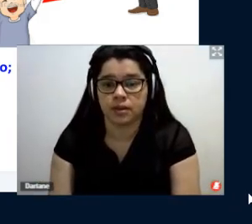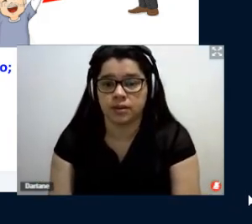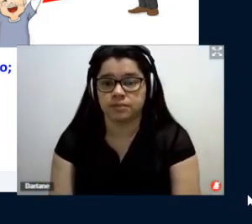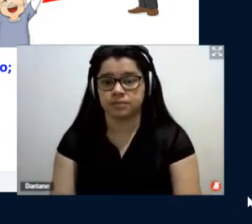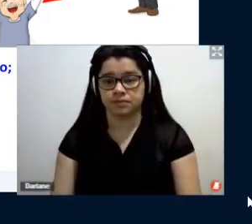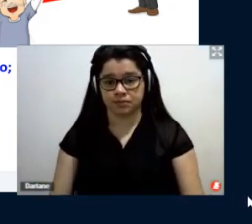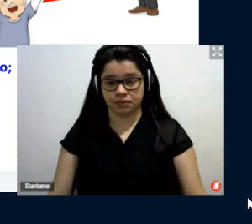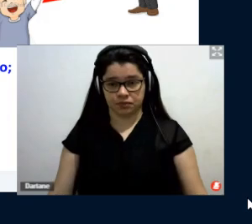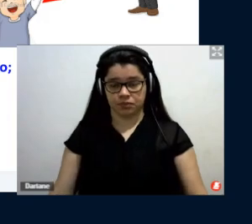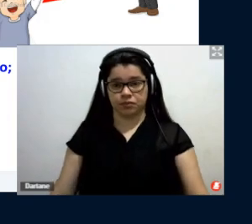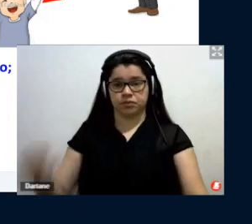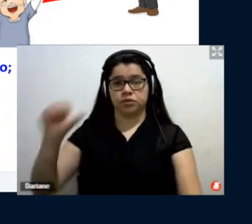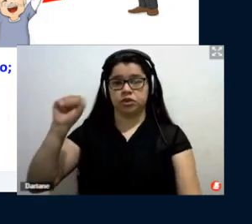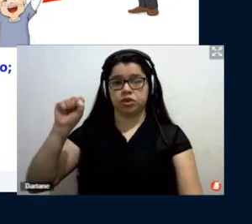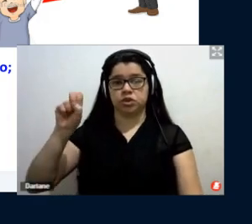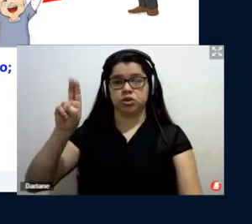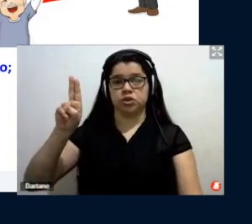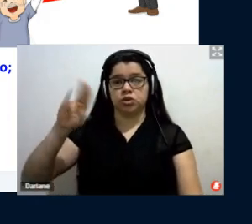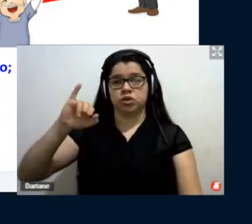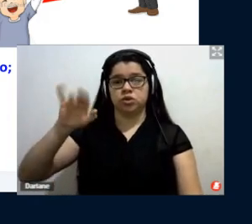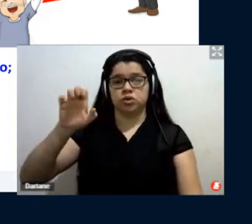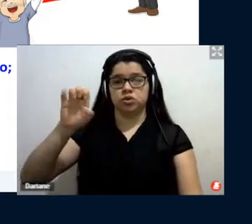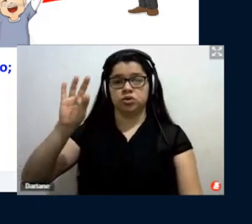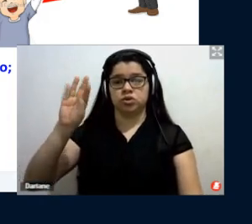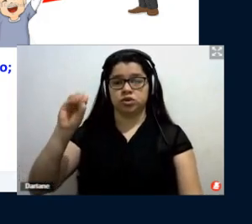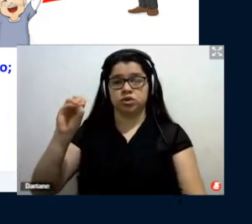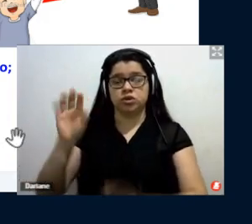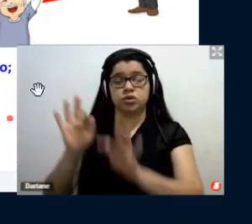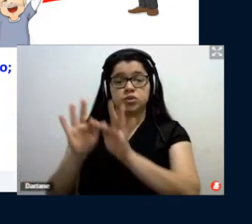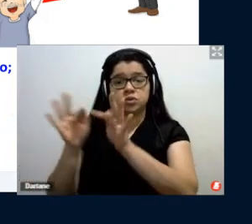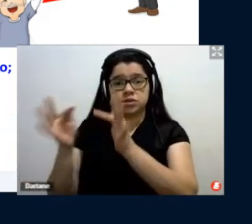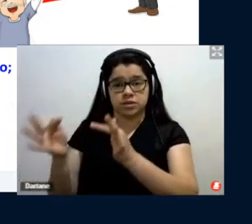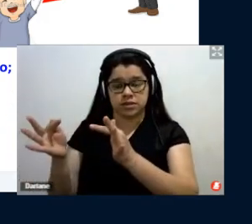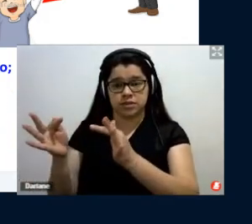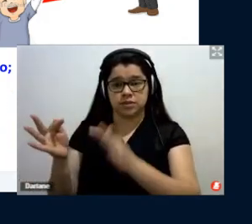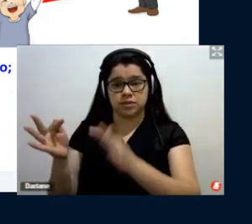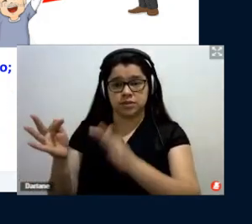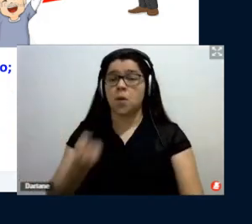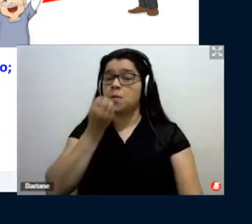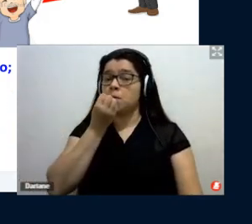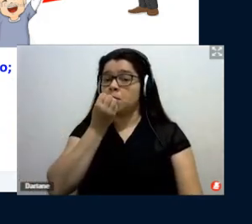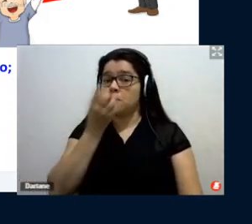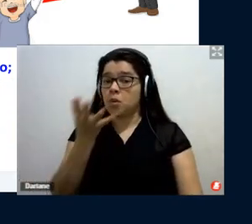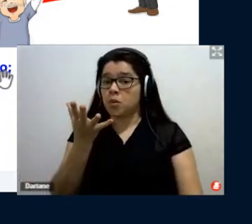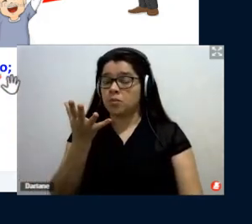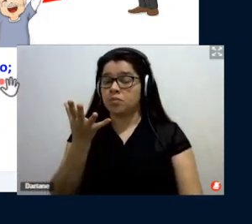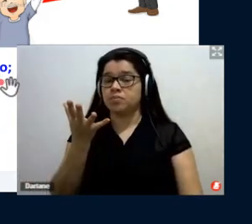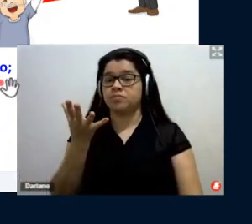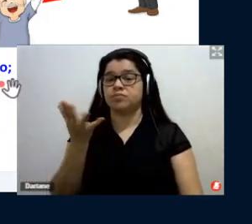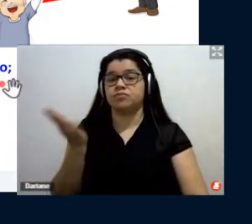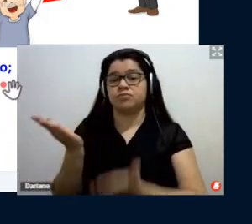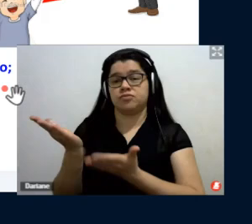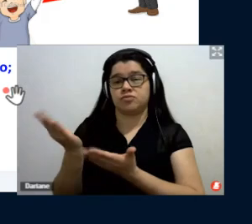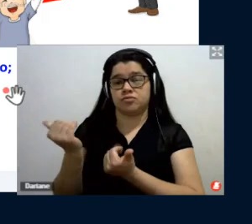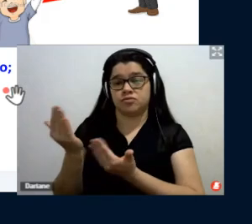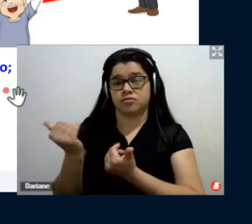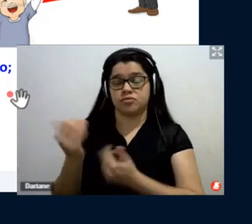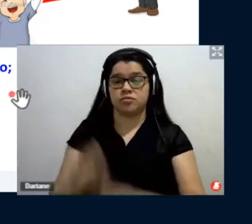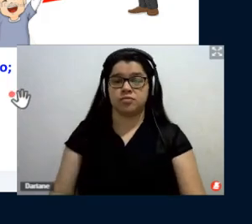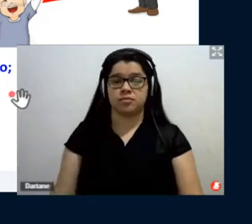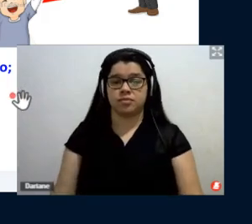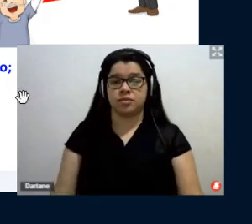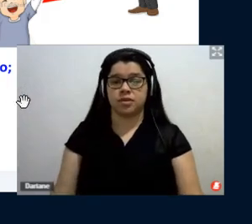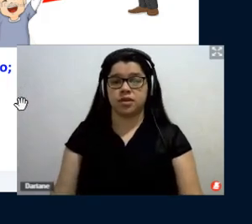Sujeito simples, o bom rapaz. O núcleo do